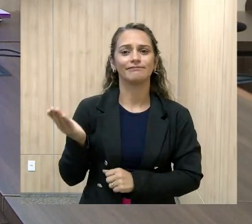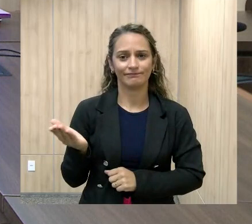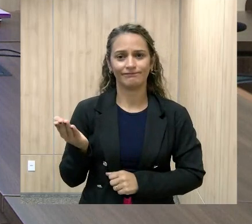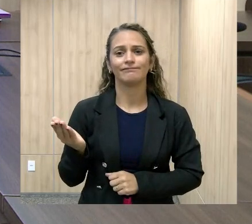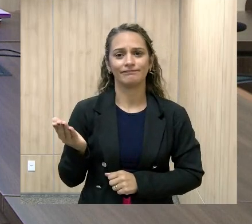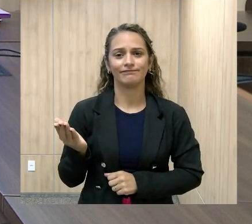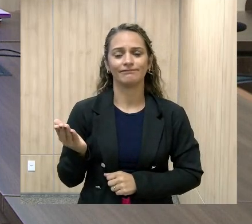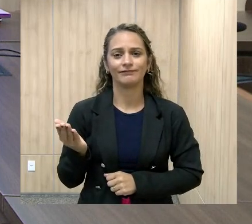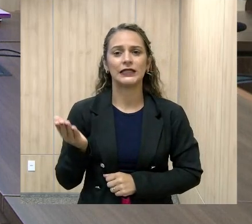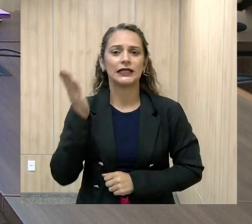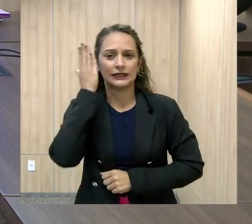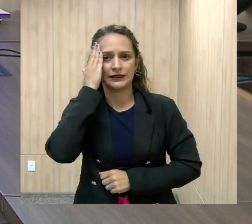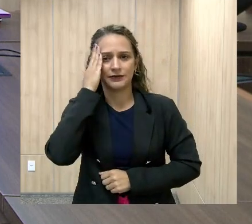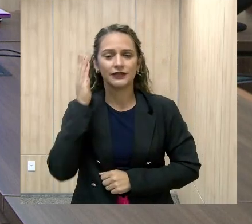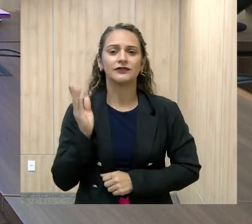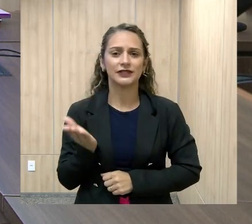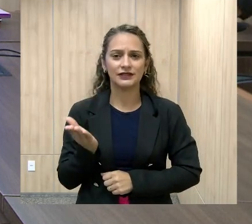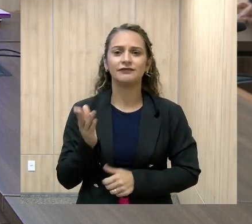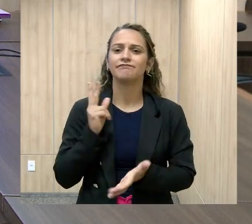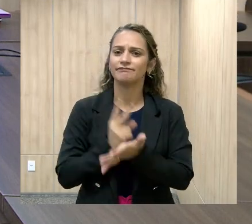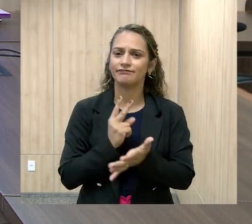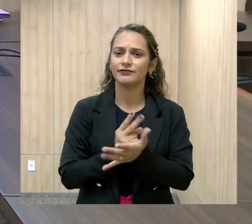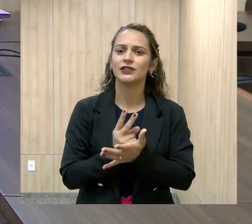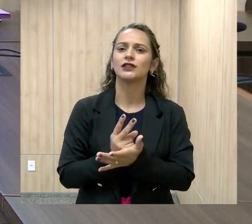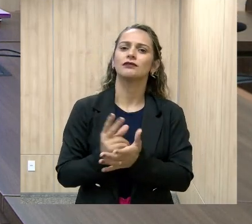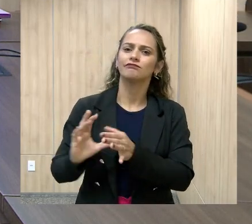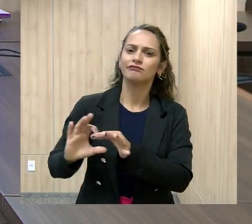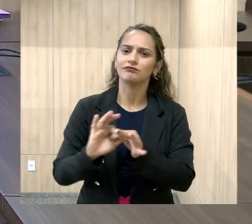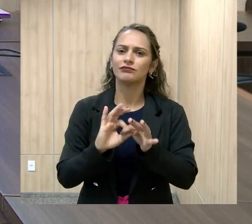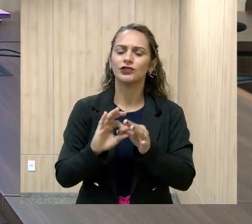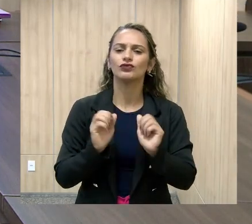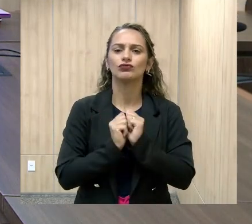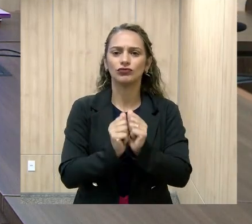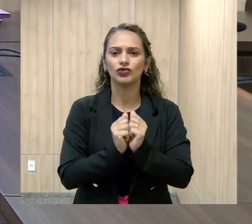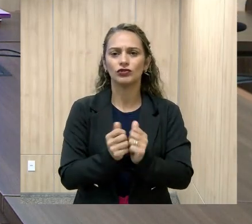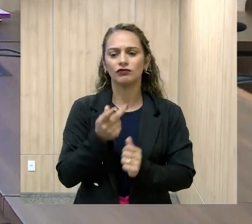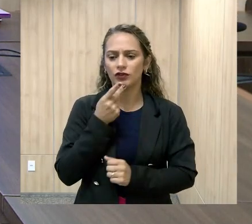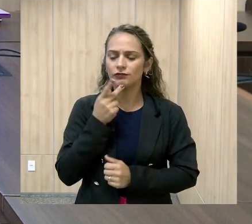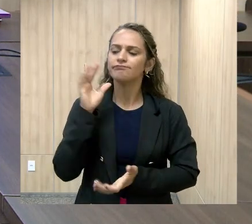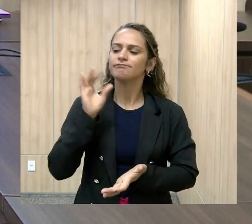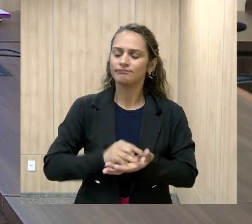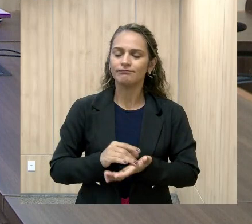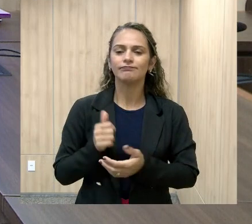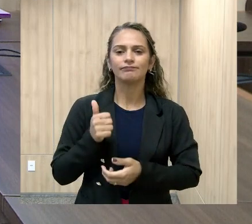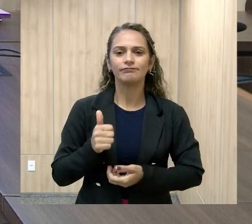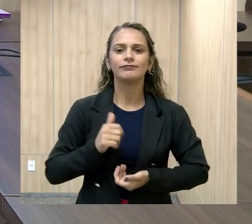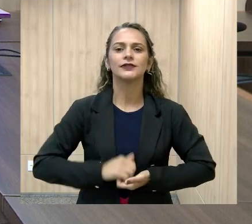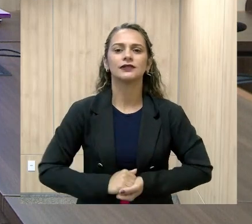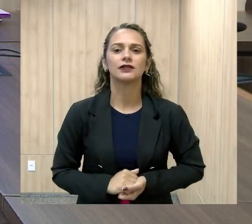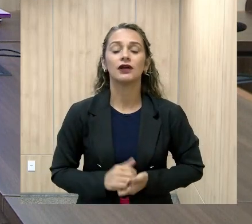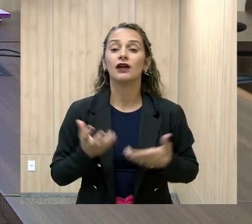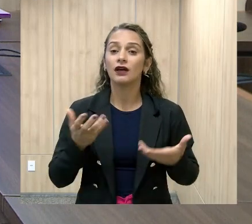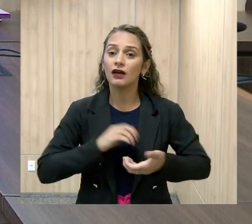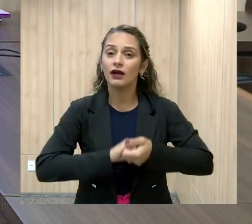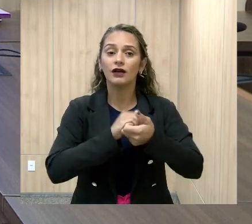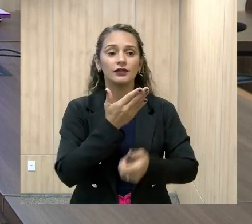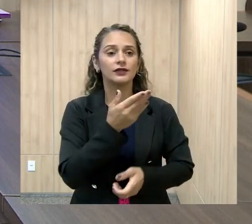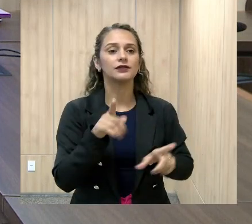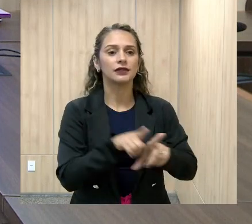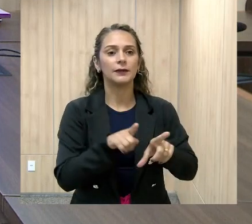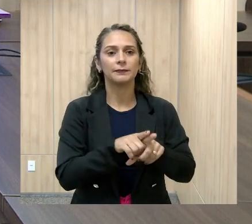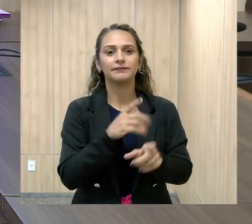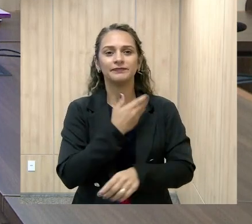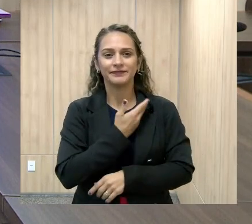excelência saber que você sempre teve imbuído nas causas e falou com muita propriedade quero cumprimentar aqui